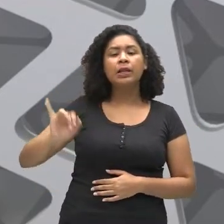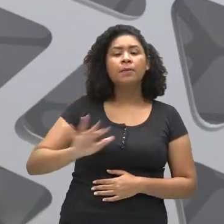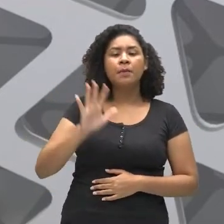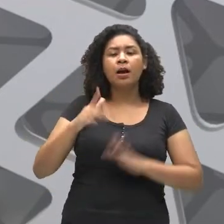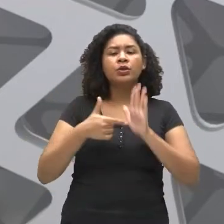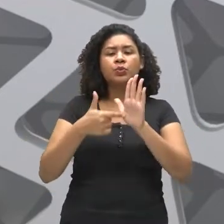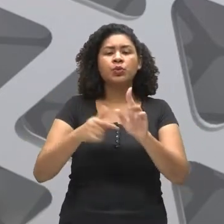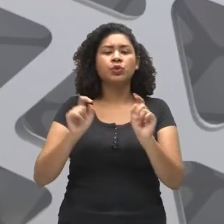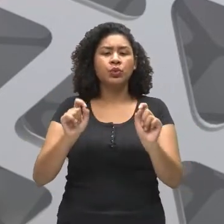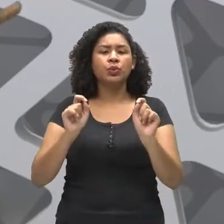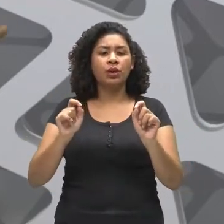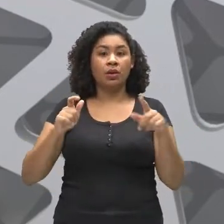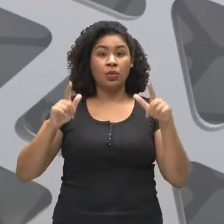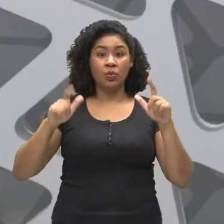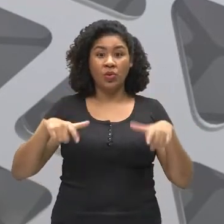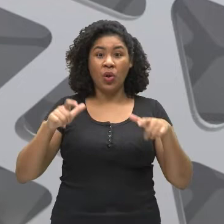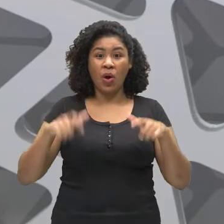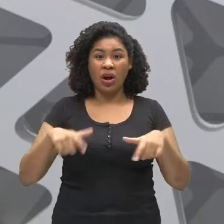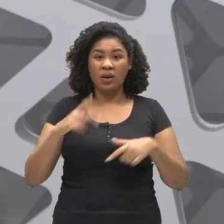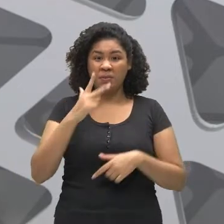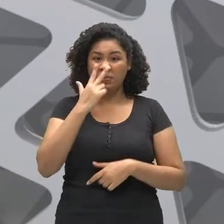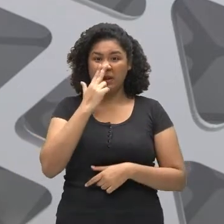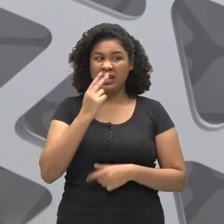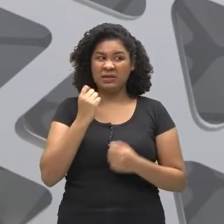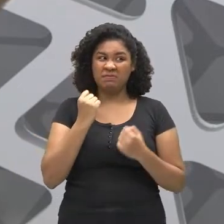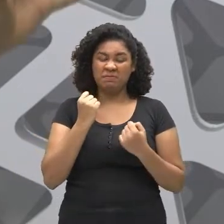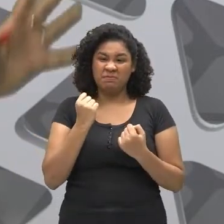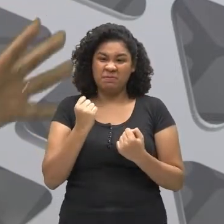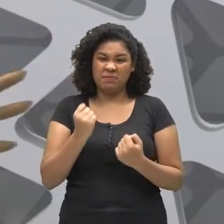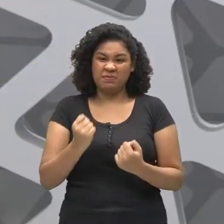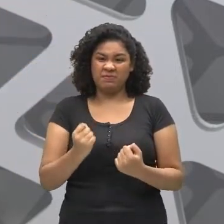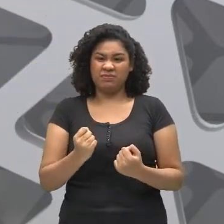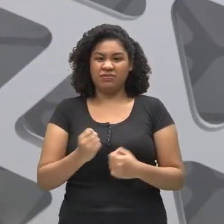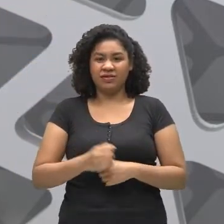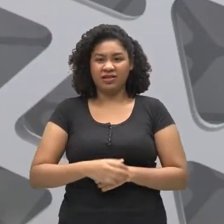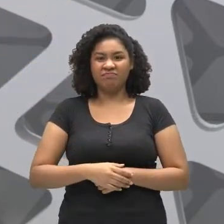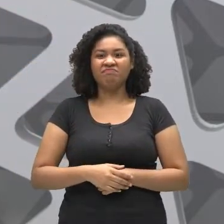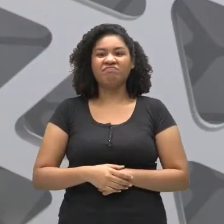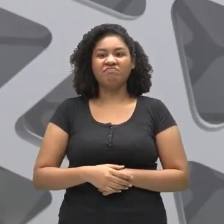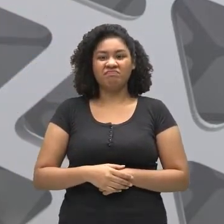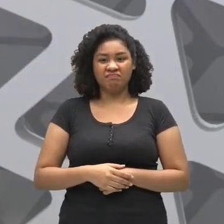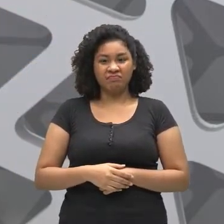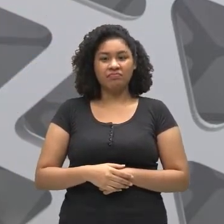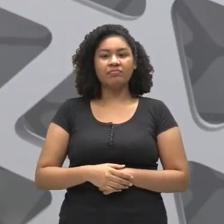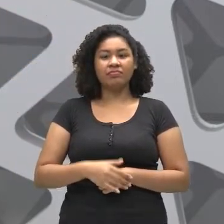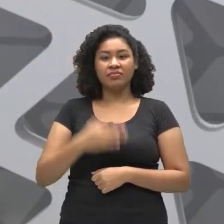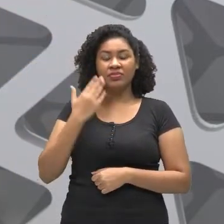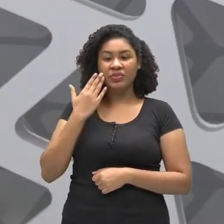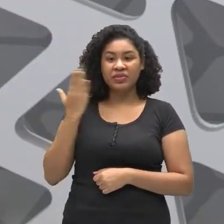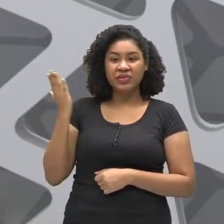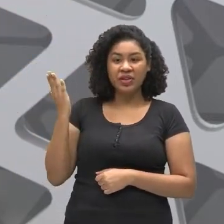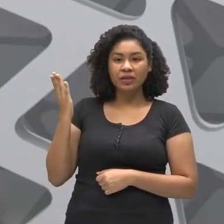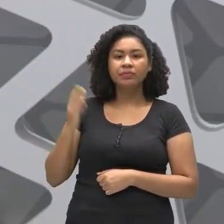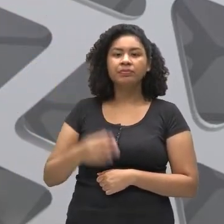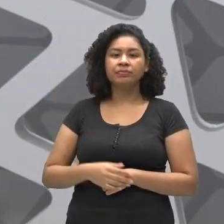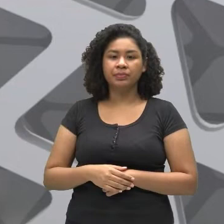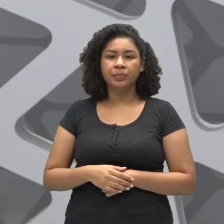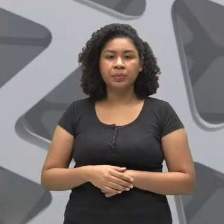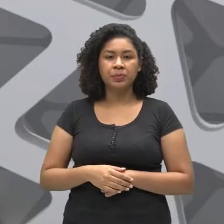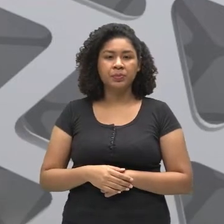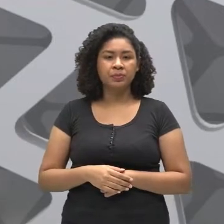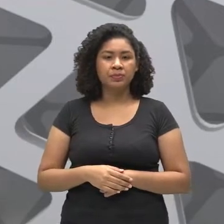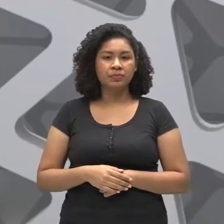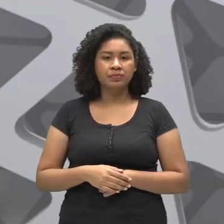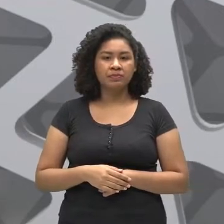que é um lugar bem pesado, foi feito num grande salão e só tem em torno aqui da gente